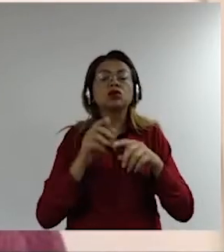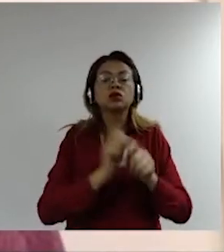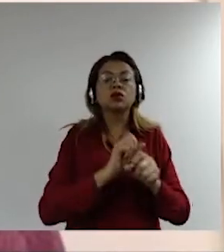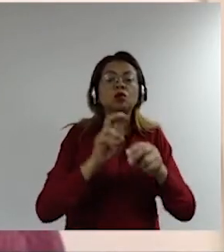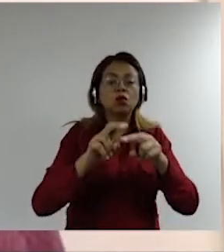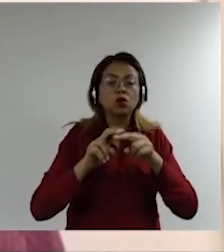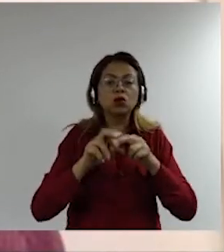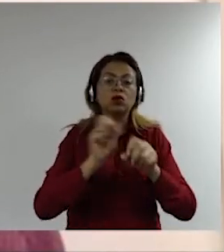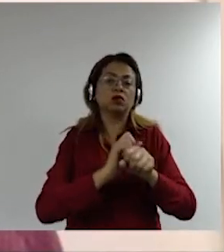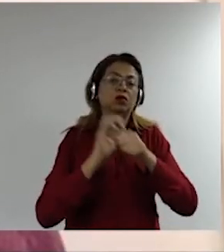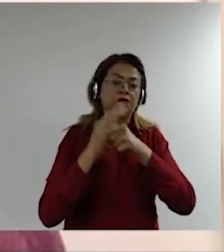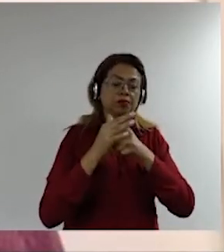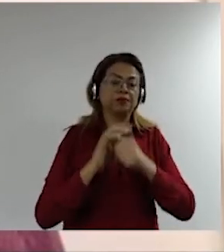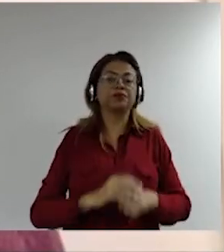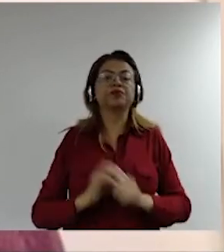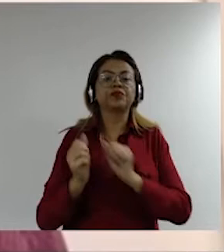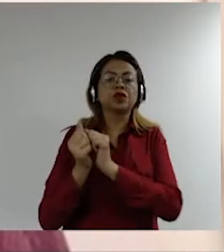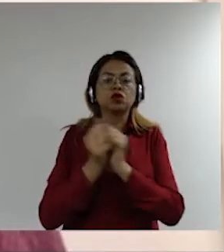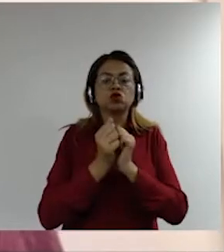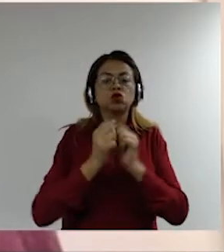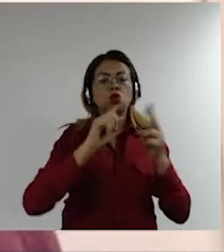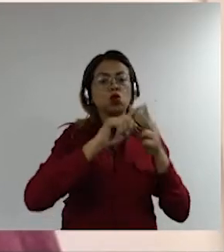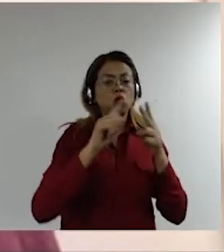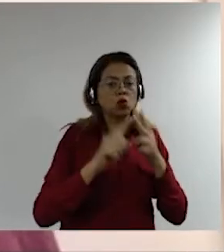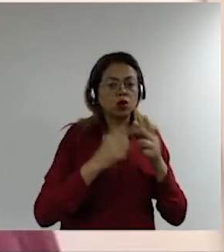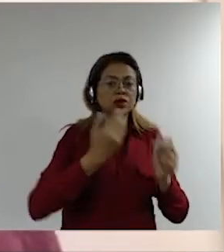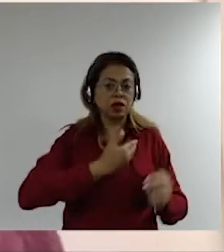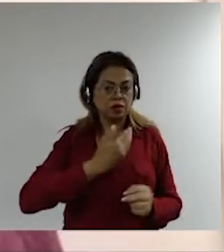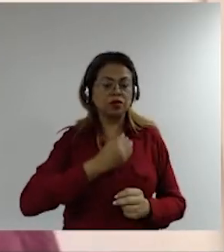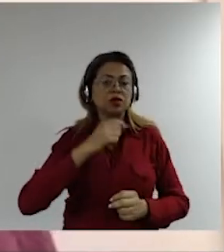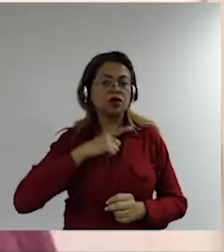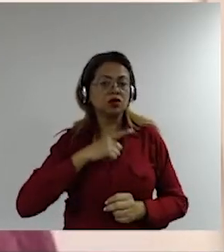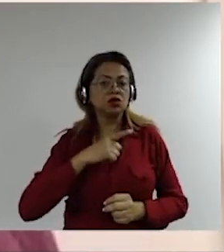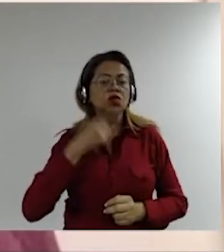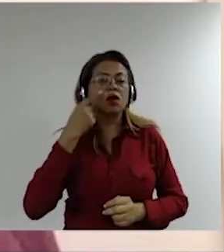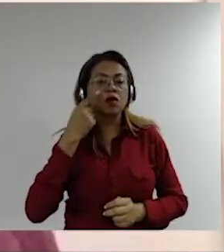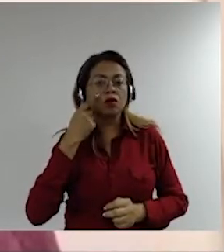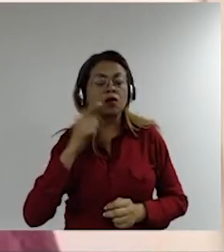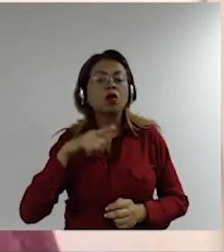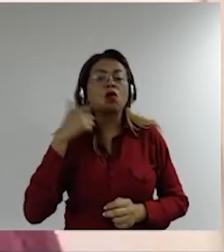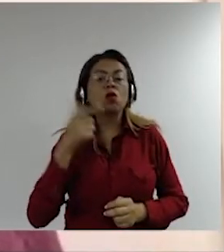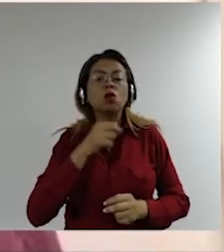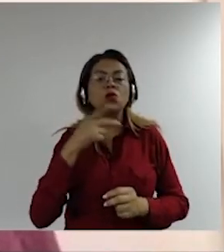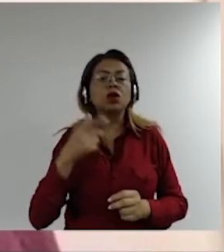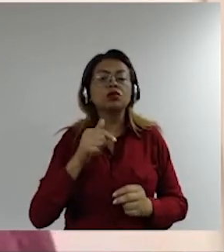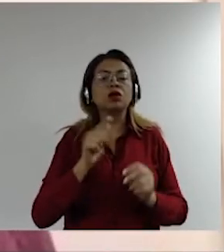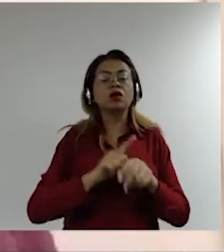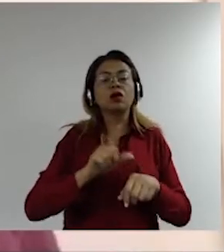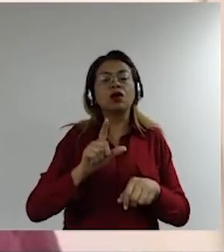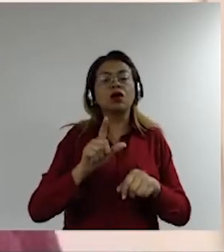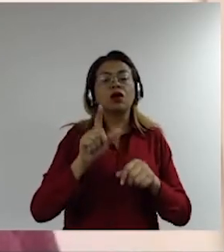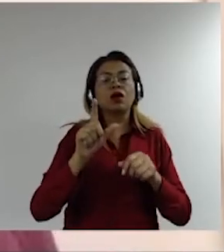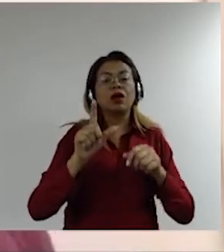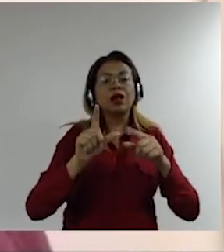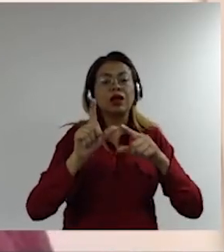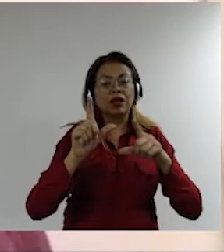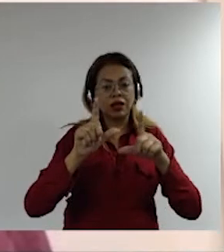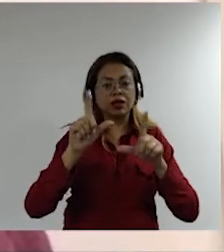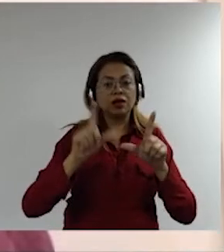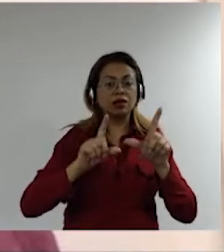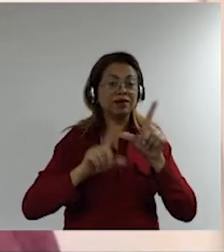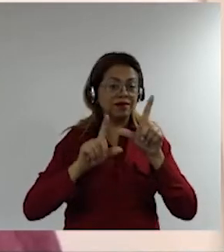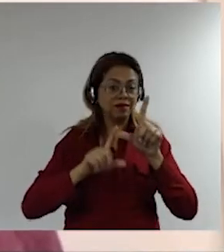pandemia? Junto com dois colegas, eu recentemente tive a oportunidade de rever a literatura internacional sobre o impacto